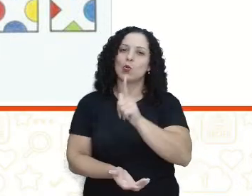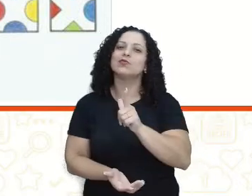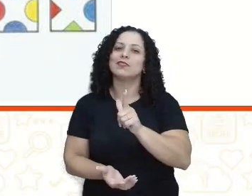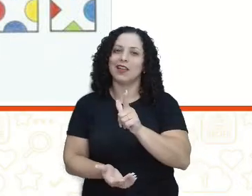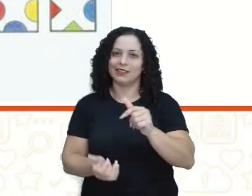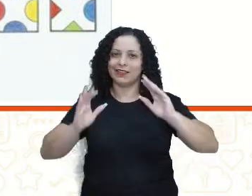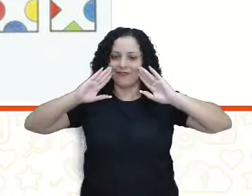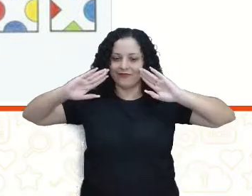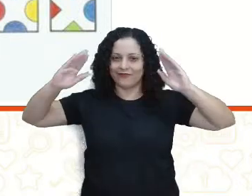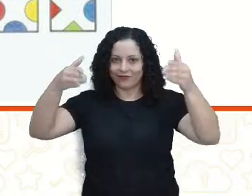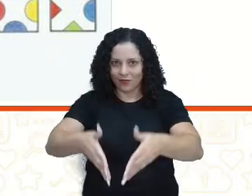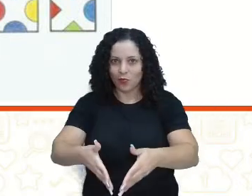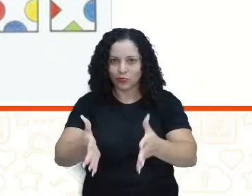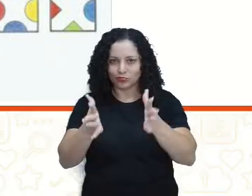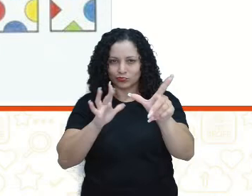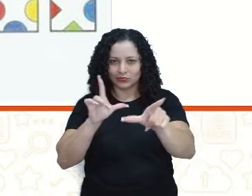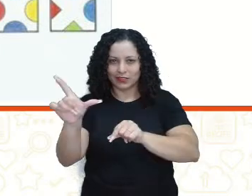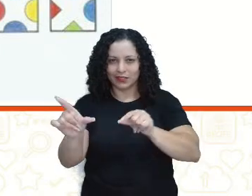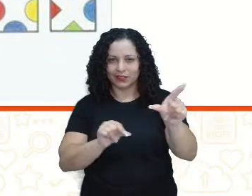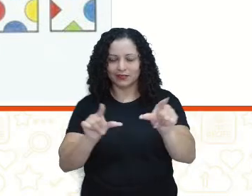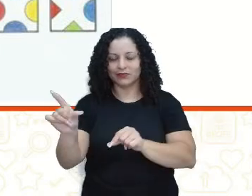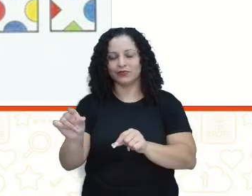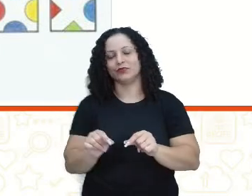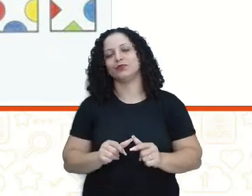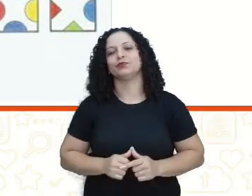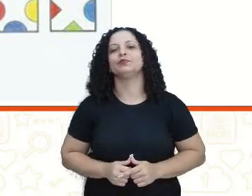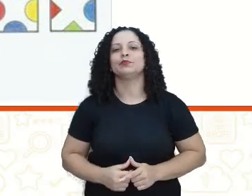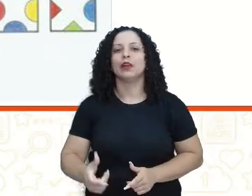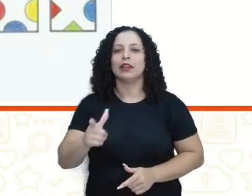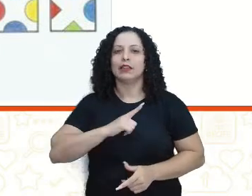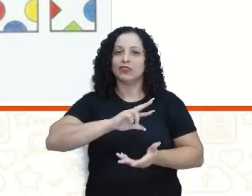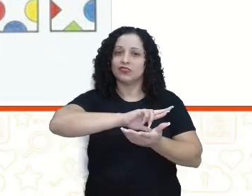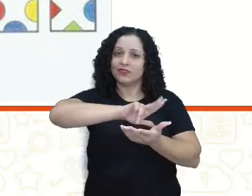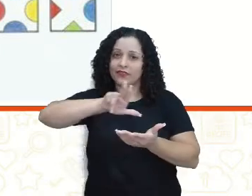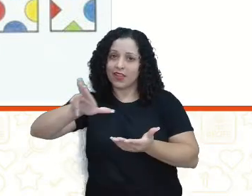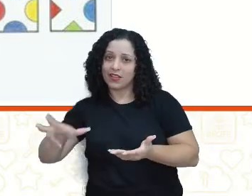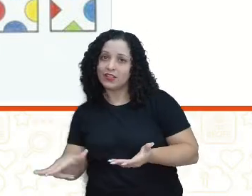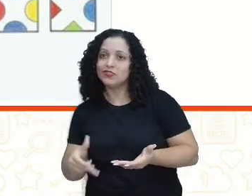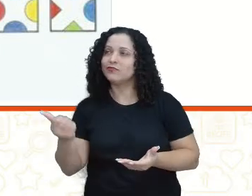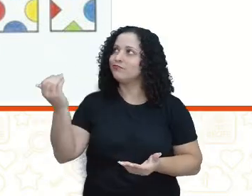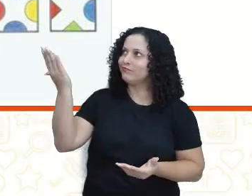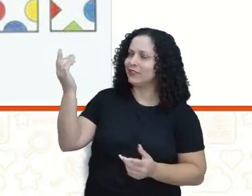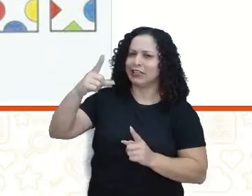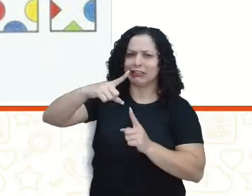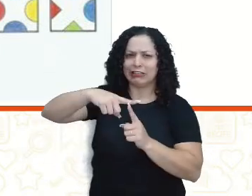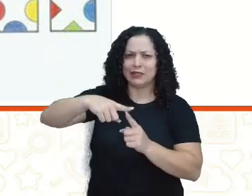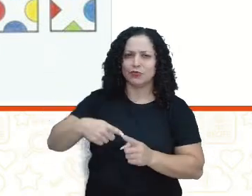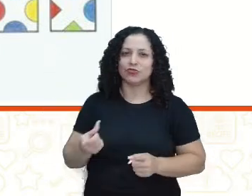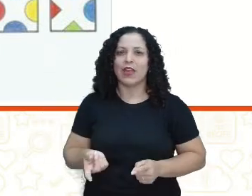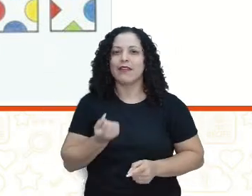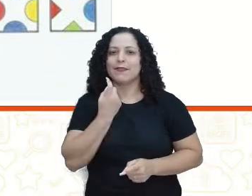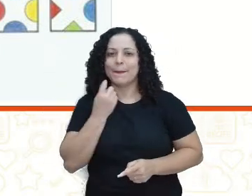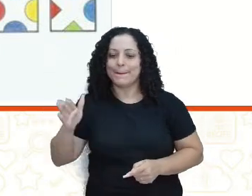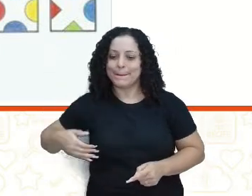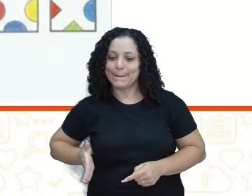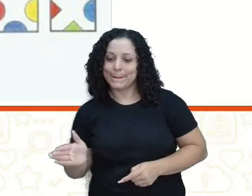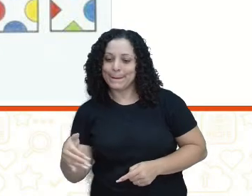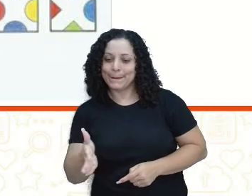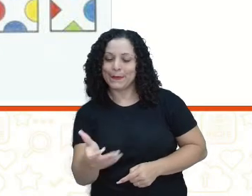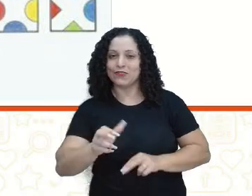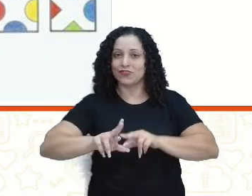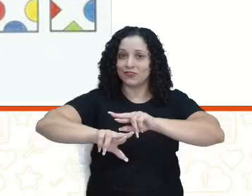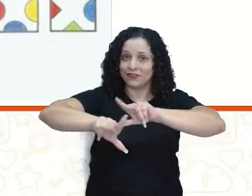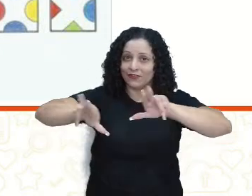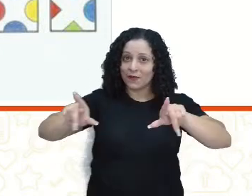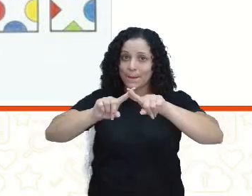com atenção seletiva. Eu tenho as diferentes configurações de peixinhos, mas ainda assim eu tenho